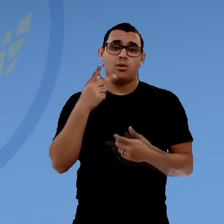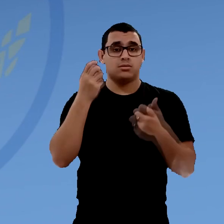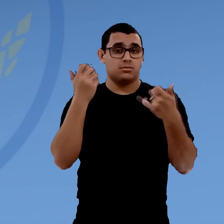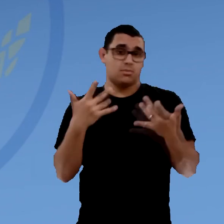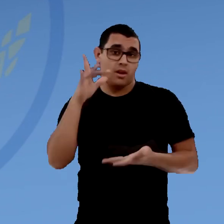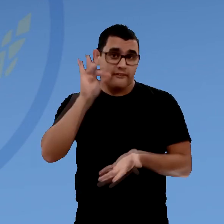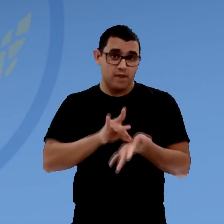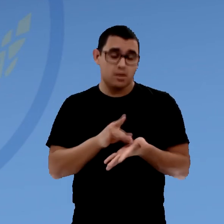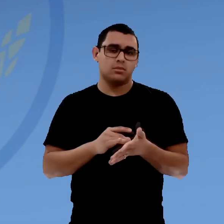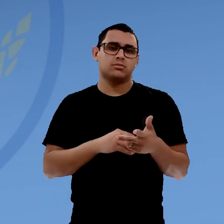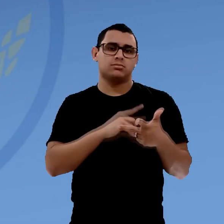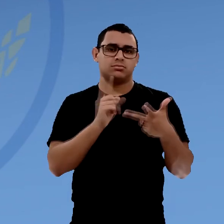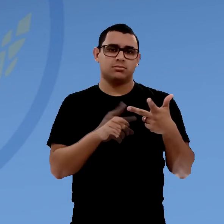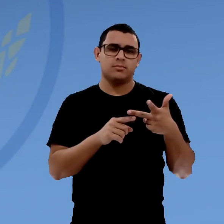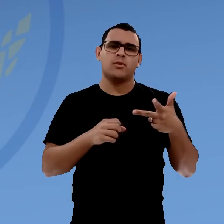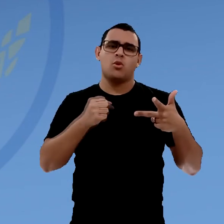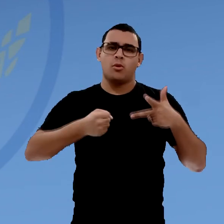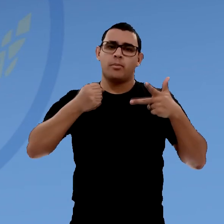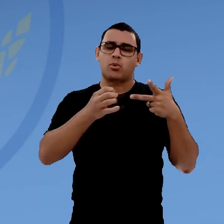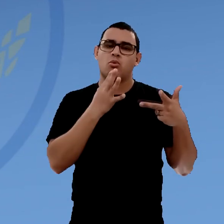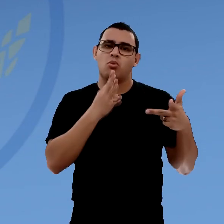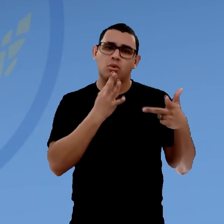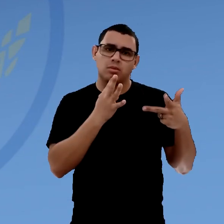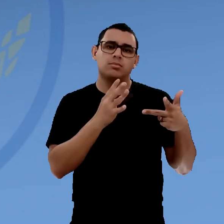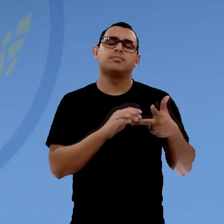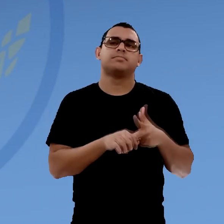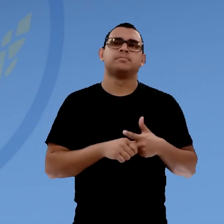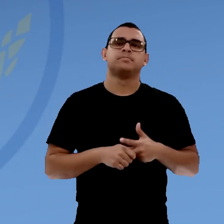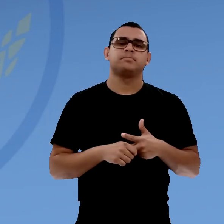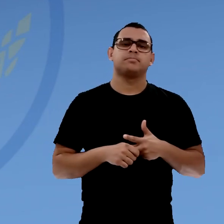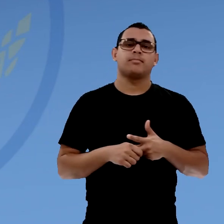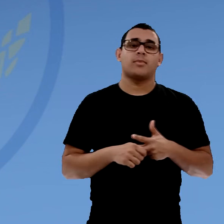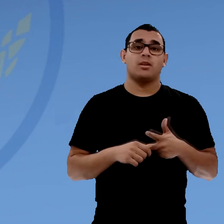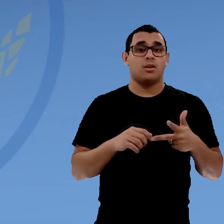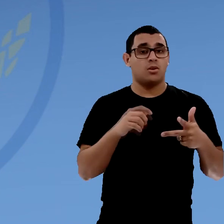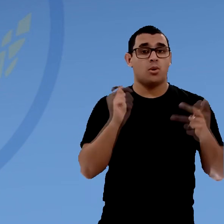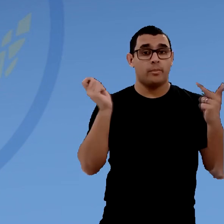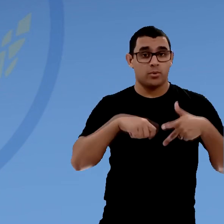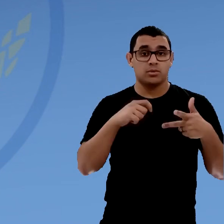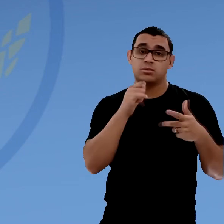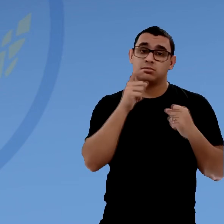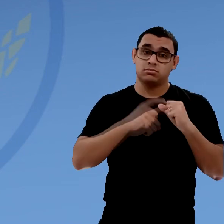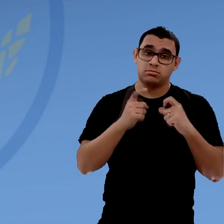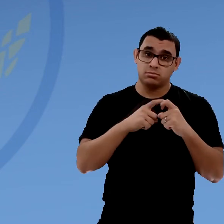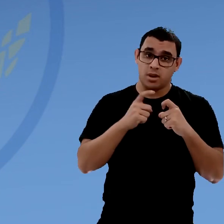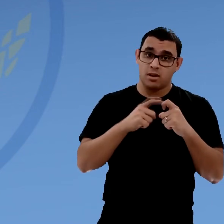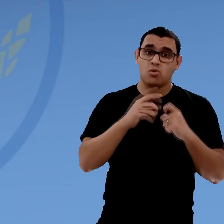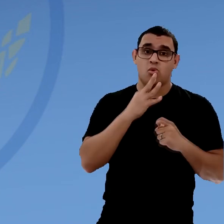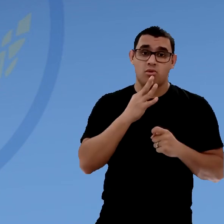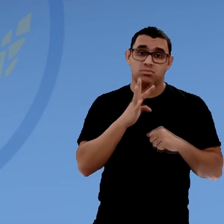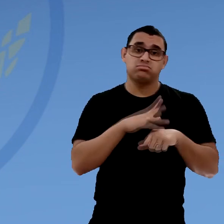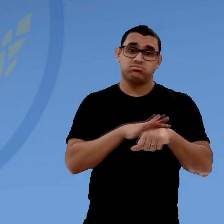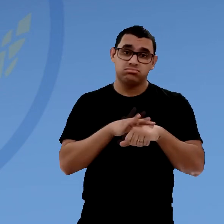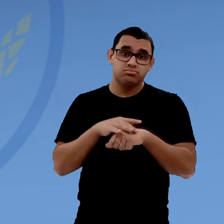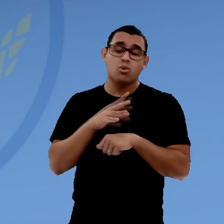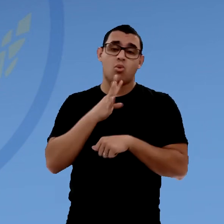contando a verdade. Poder do conhecimento, que justamente o poder dos médicos que tem o conhecimento em relação às